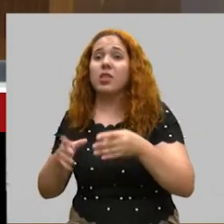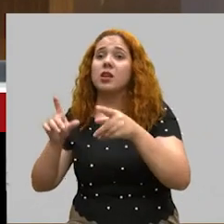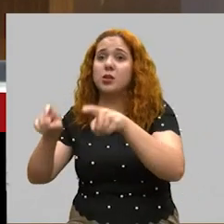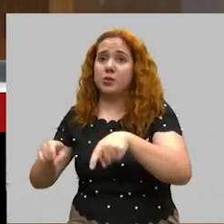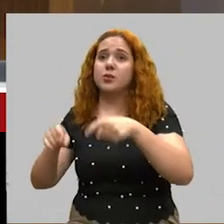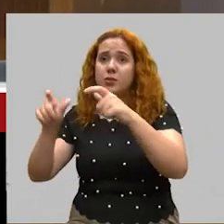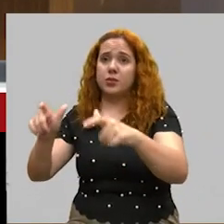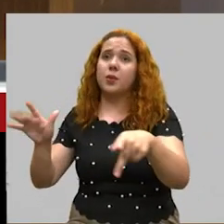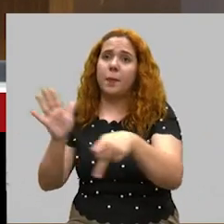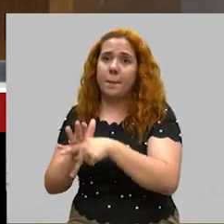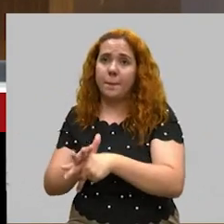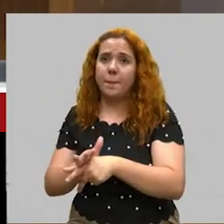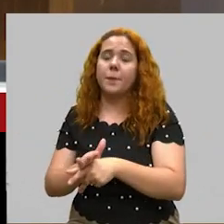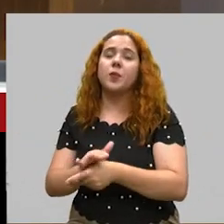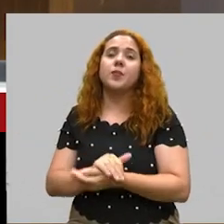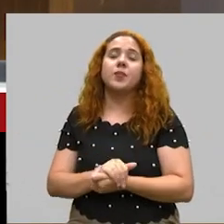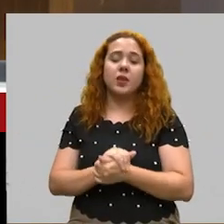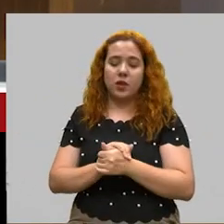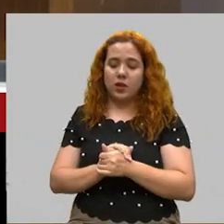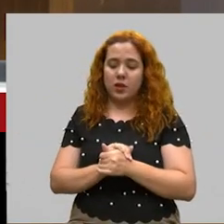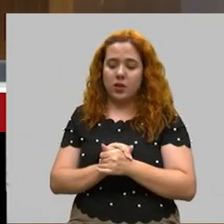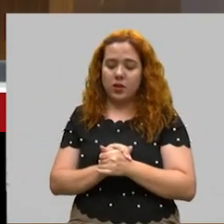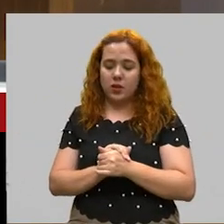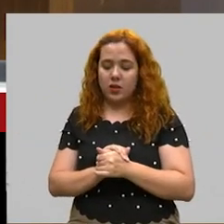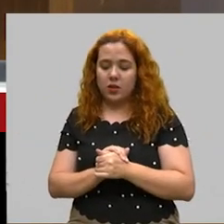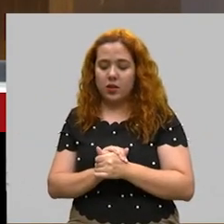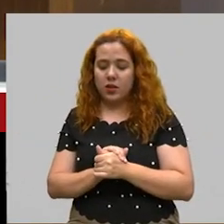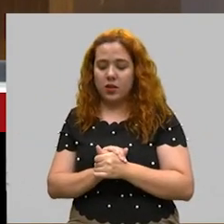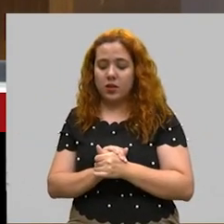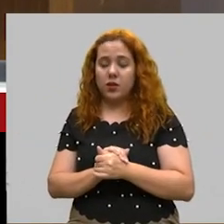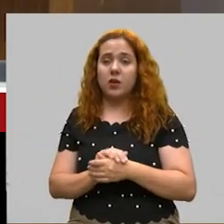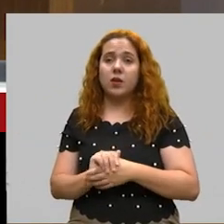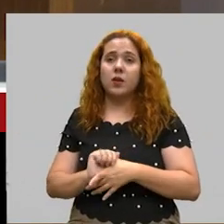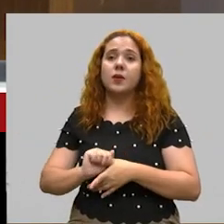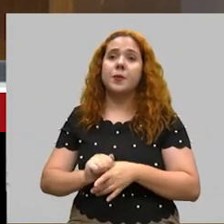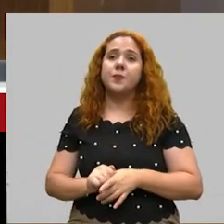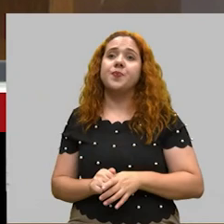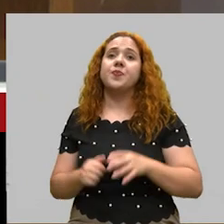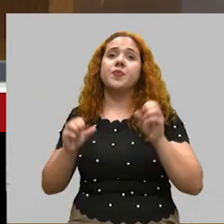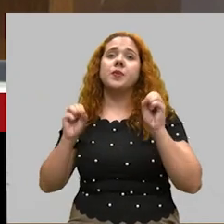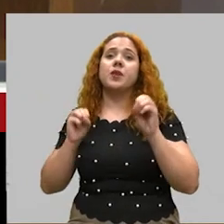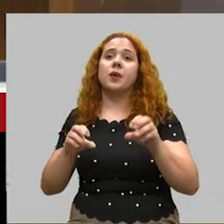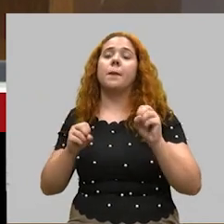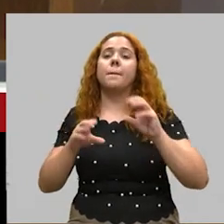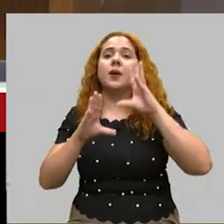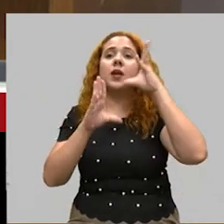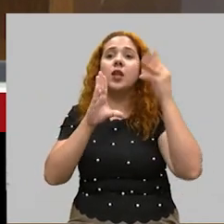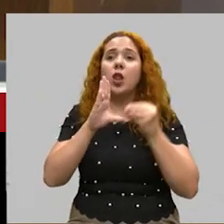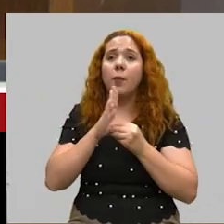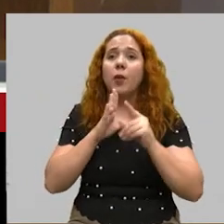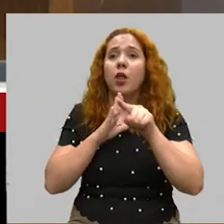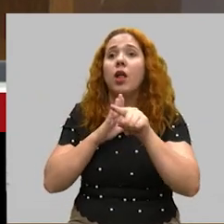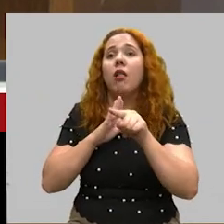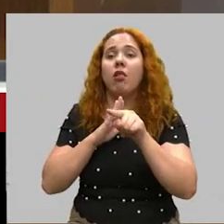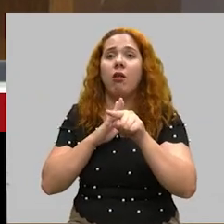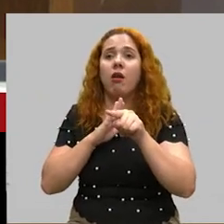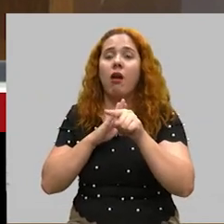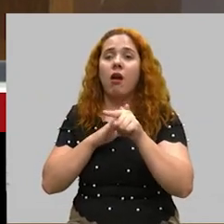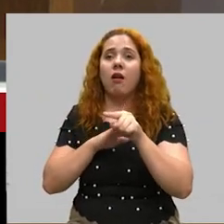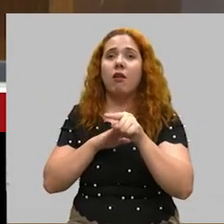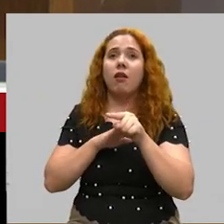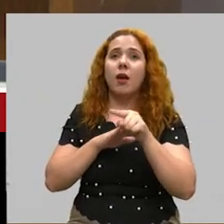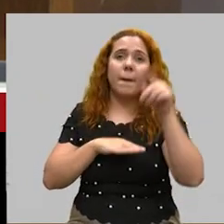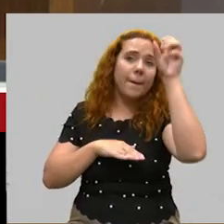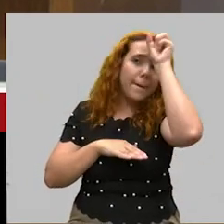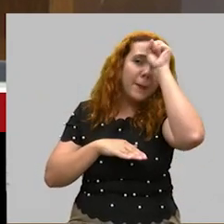essas modalidades de ensino eh e aí ela falou especificamente da educação quilombola a gente esse ano lá na equipe conseguiu sair